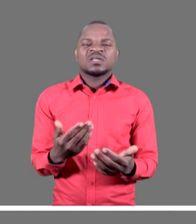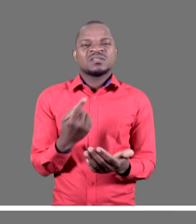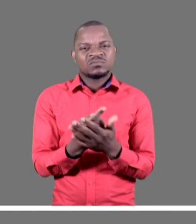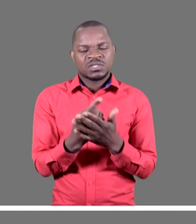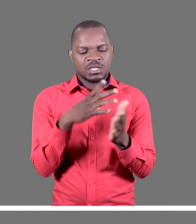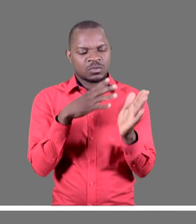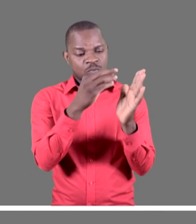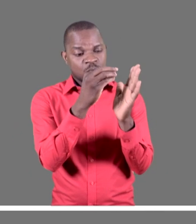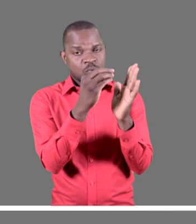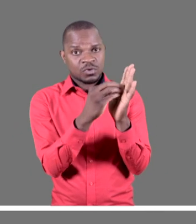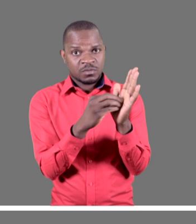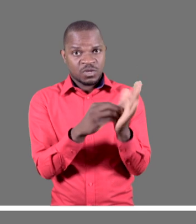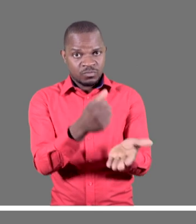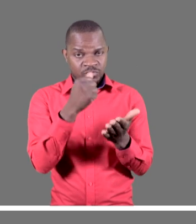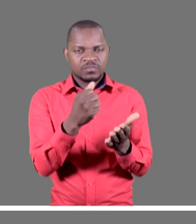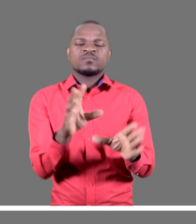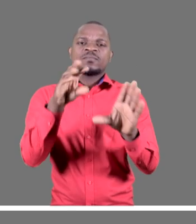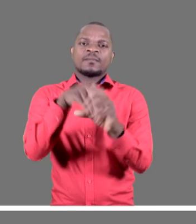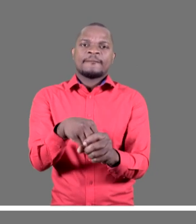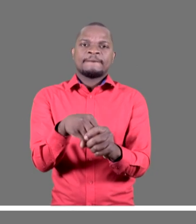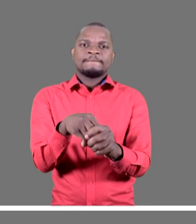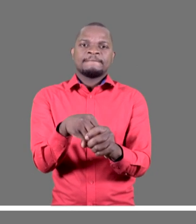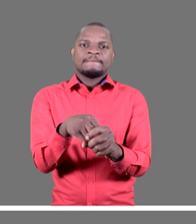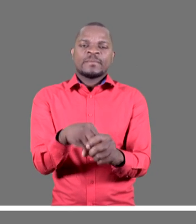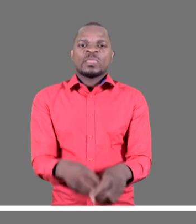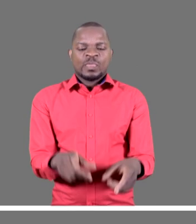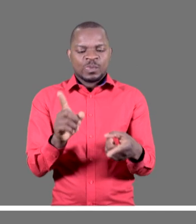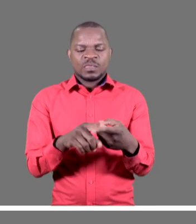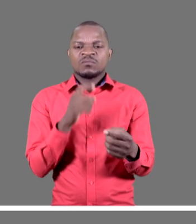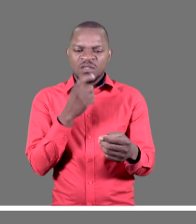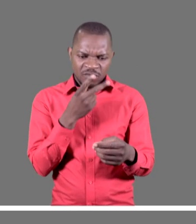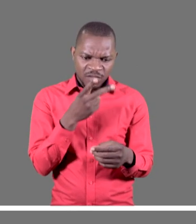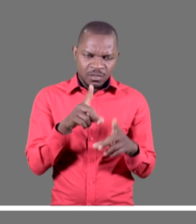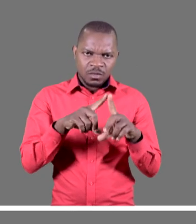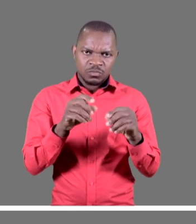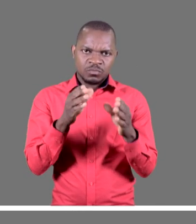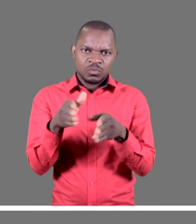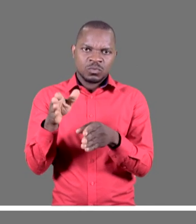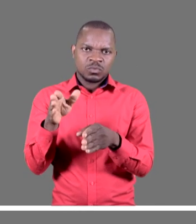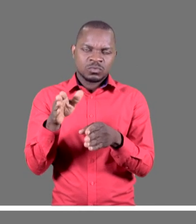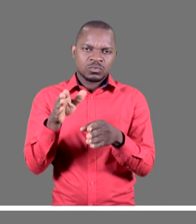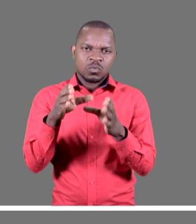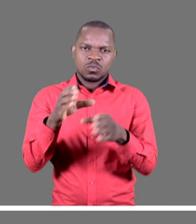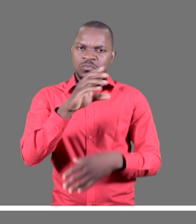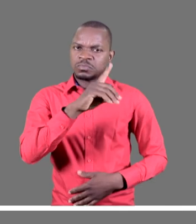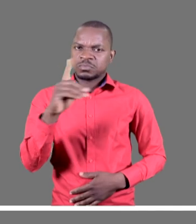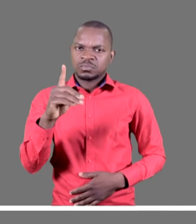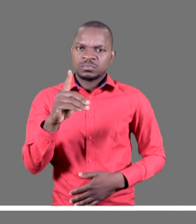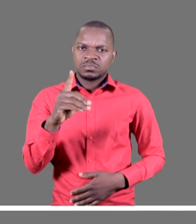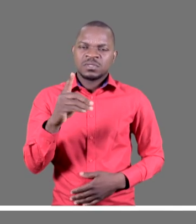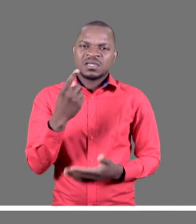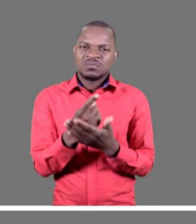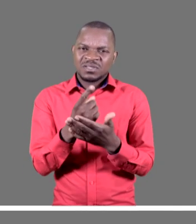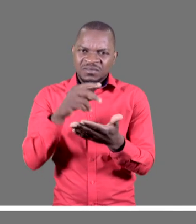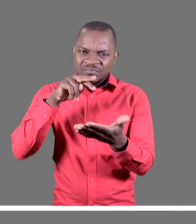inclusivos, de modo que não haja ratificações ao meio, por causa de uma deficiência, mas que, por exemplo, quando se